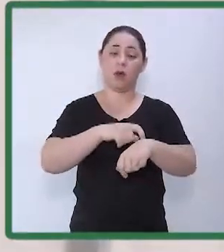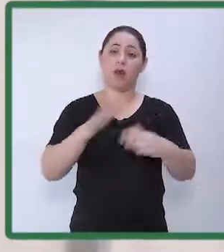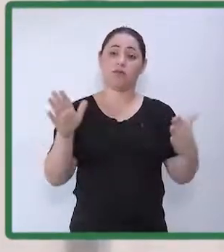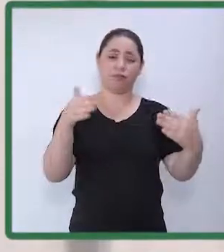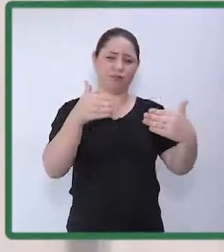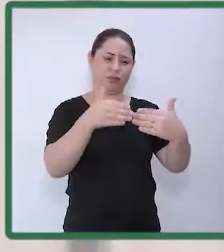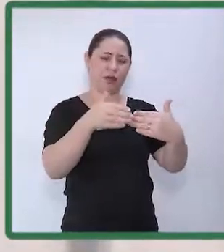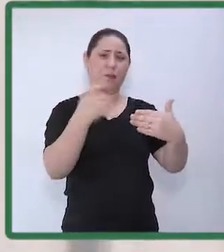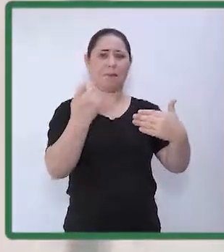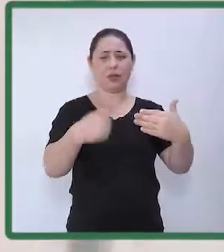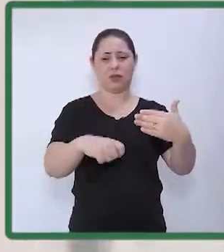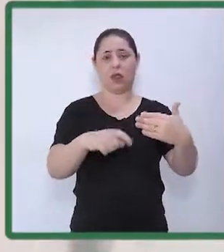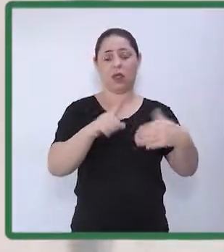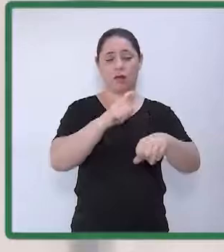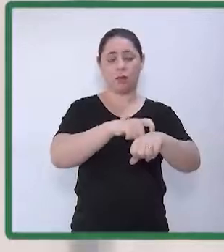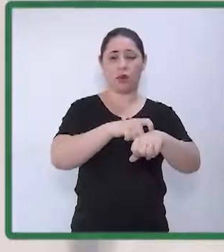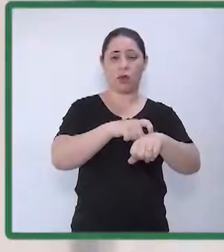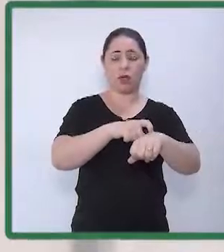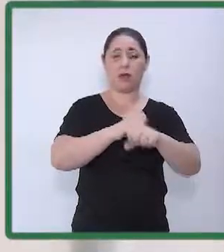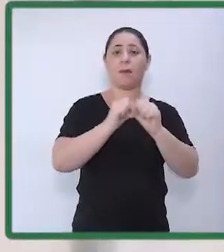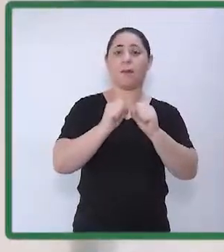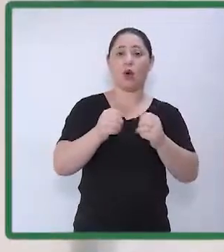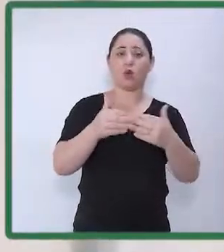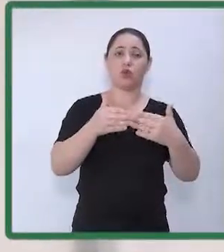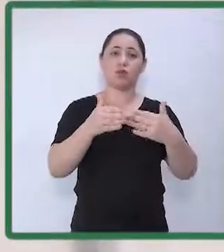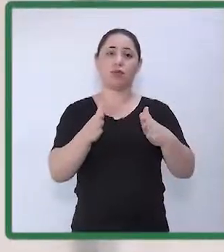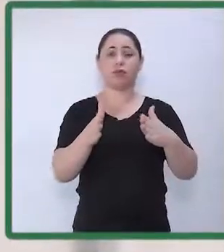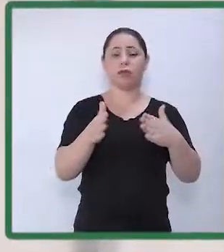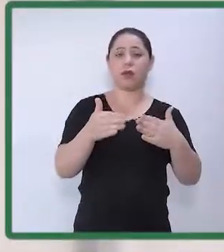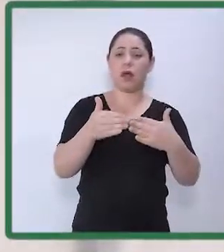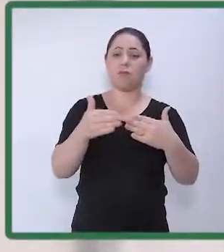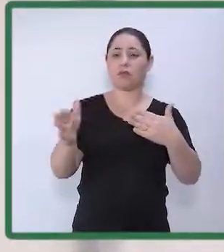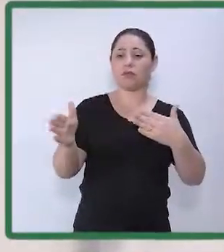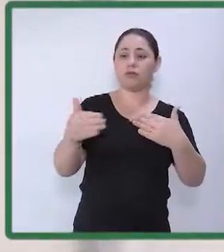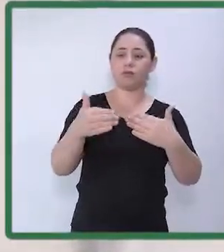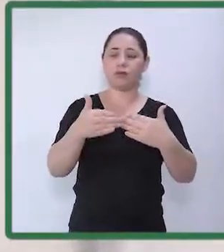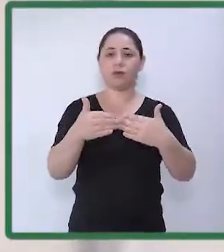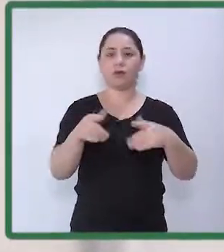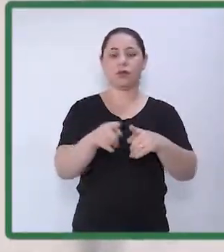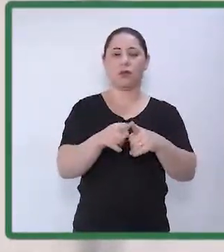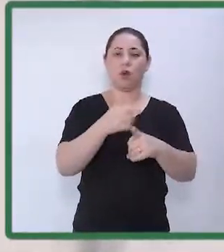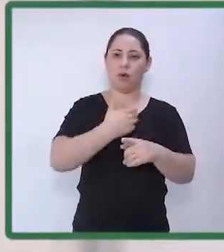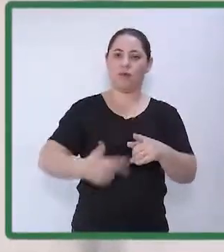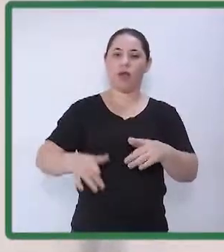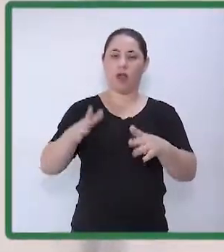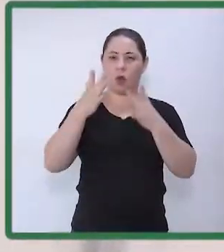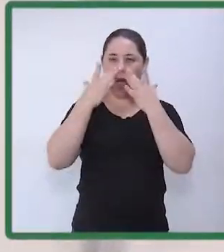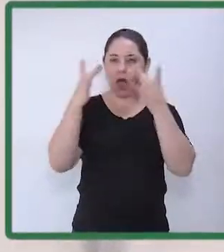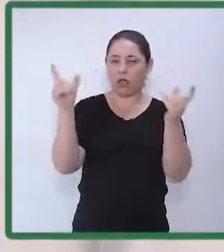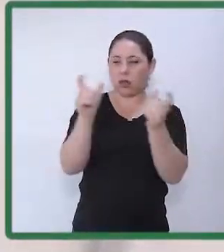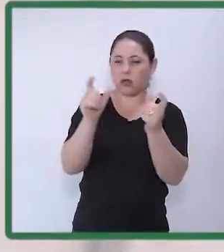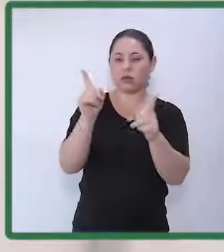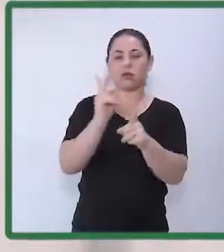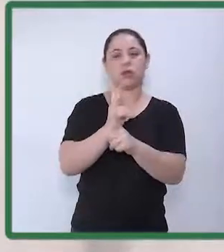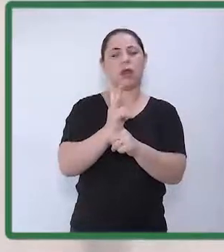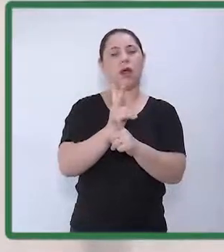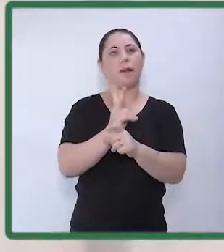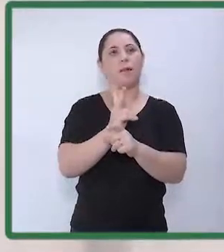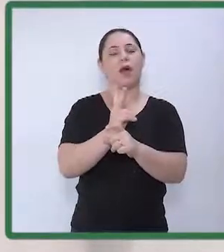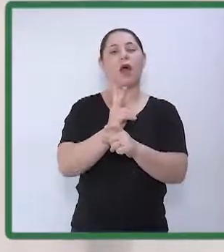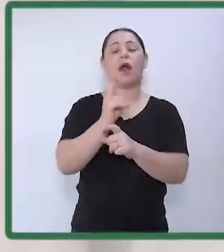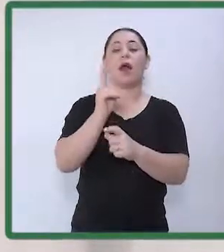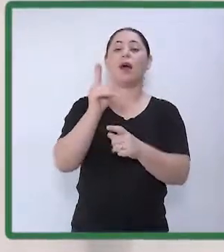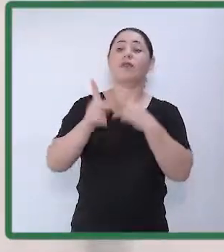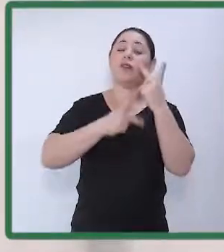que restringir, teve horas que pôde flexibilizar, né, o nosso governo também sempre muito atento e sempre num